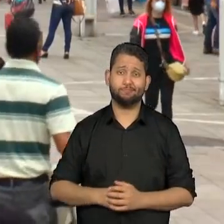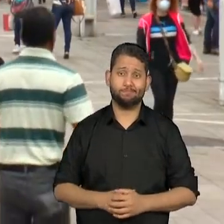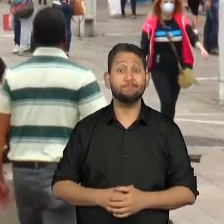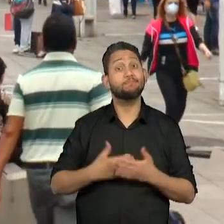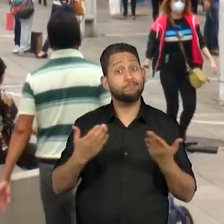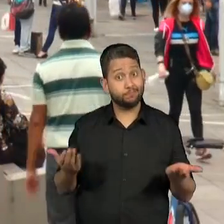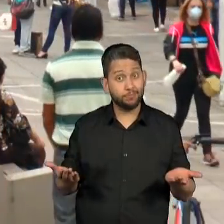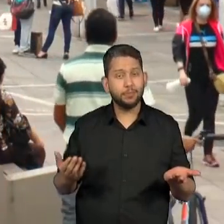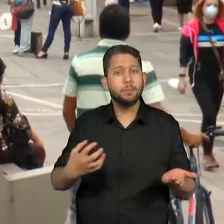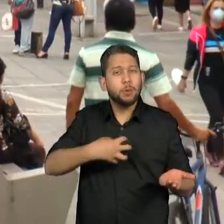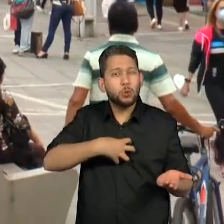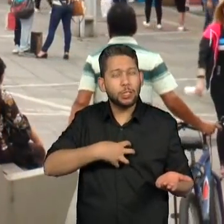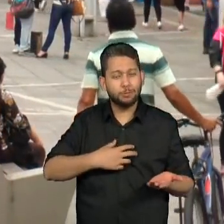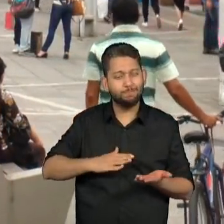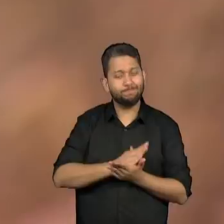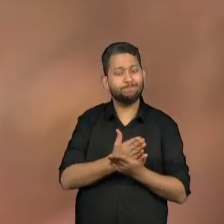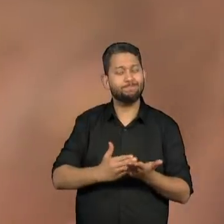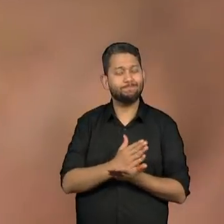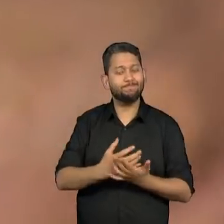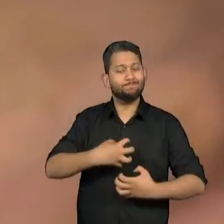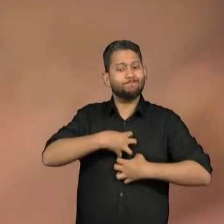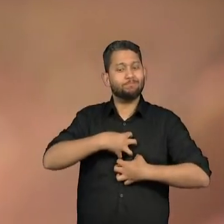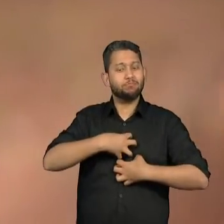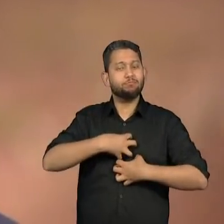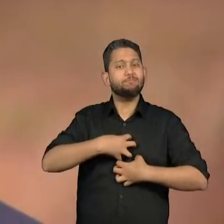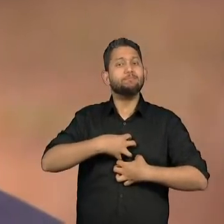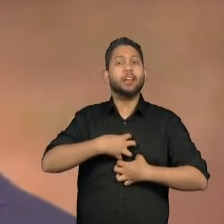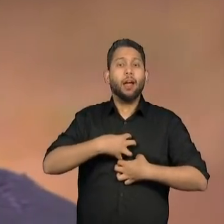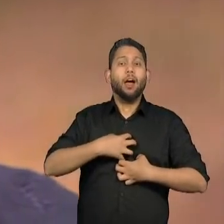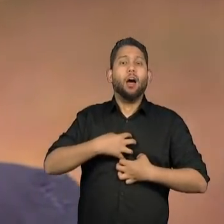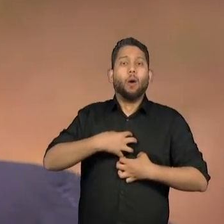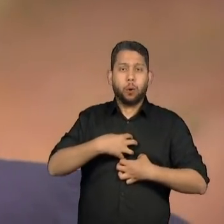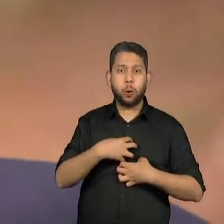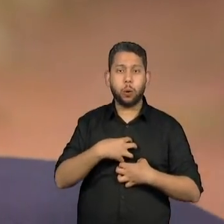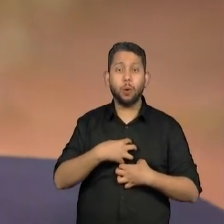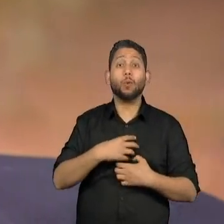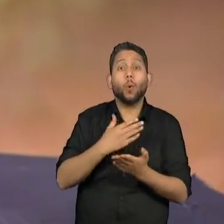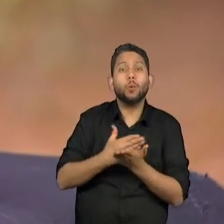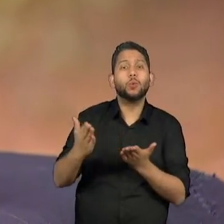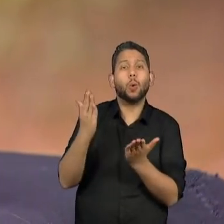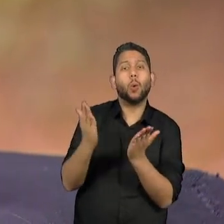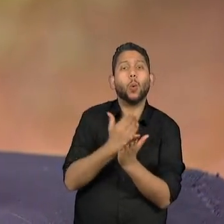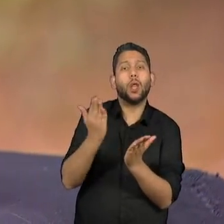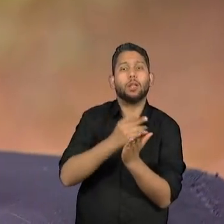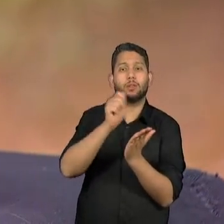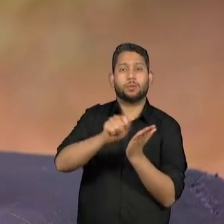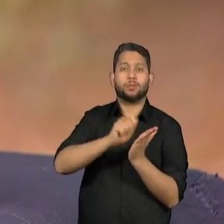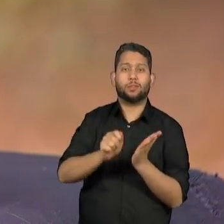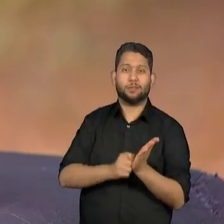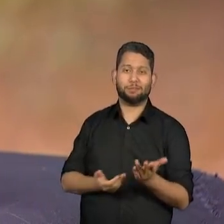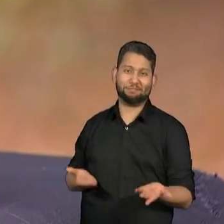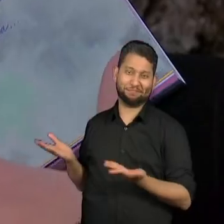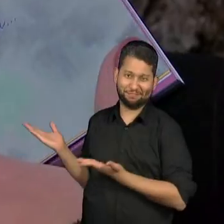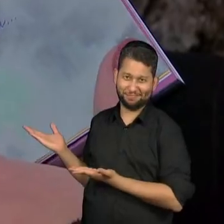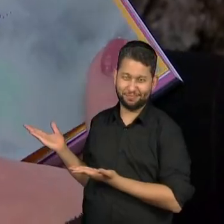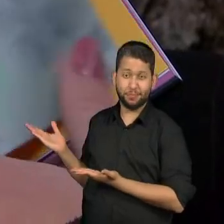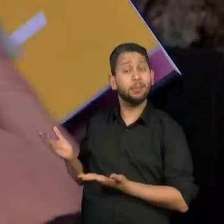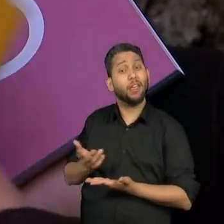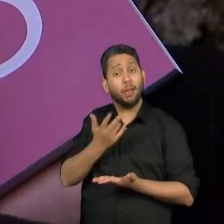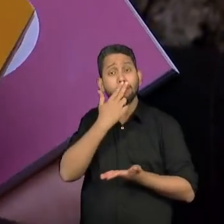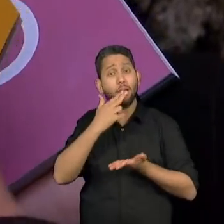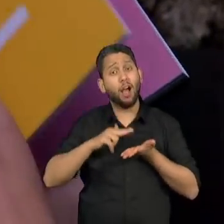A frustração com a espécie humana se transformou em um livro bem peculiar. Cartas ao Morcego,